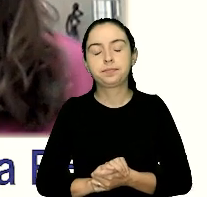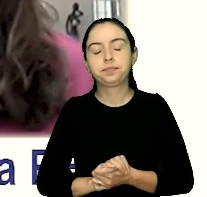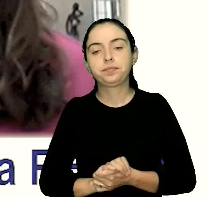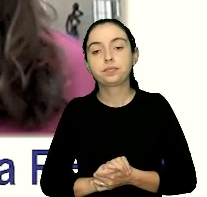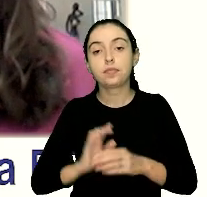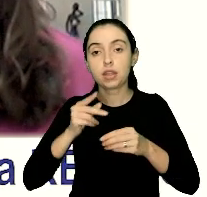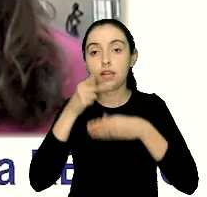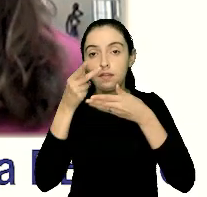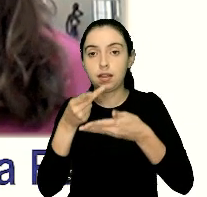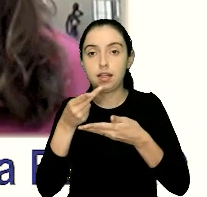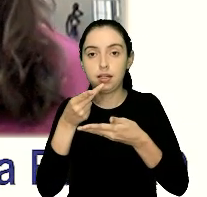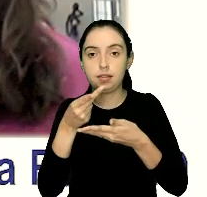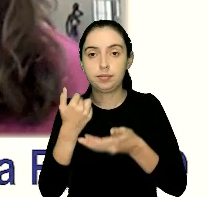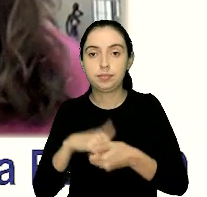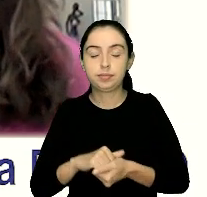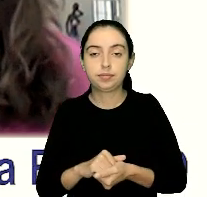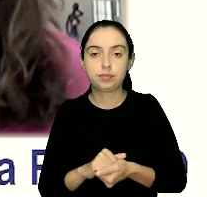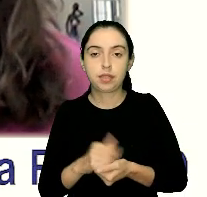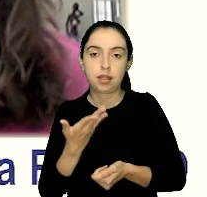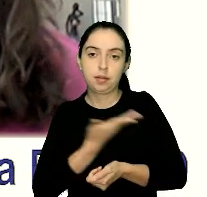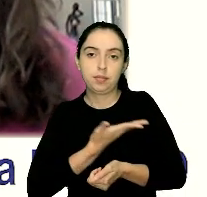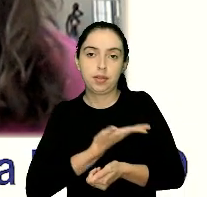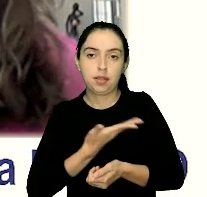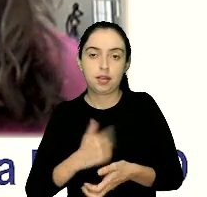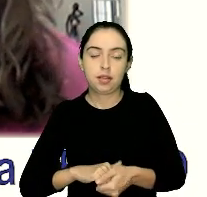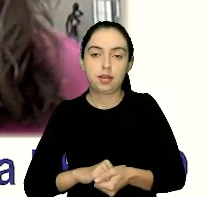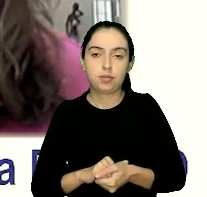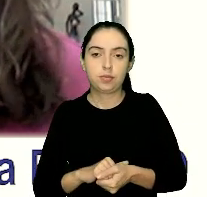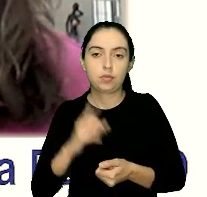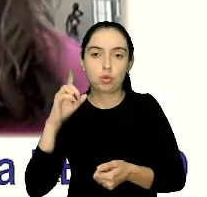minha colega, doutora Terezinha Caseta,